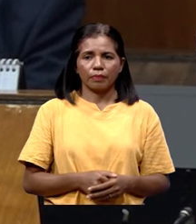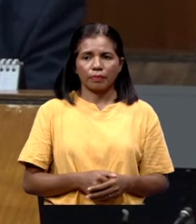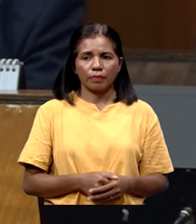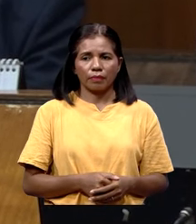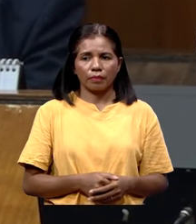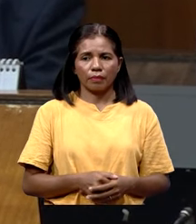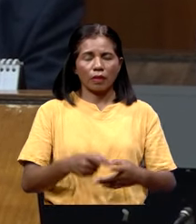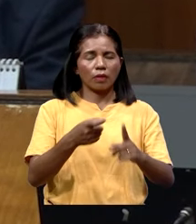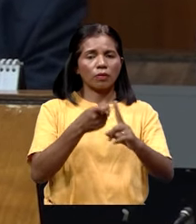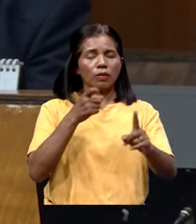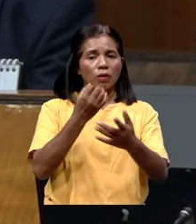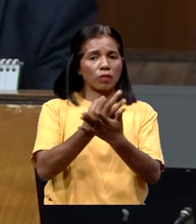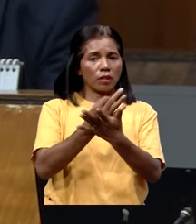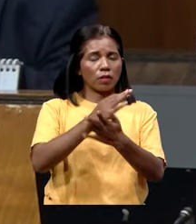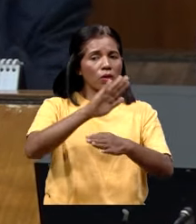Custo total,